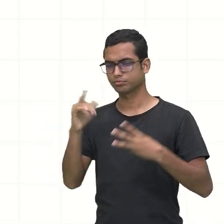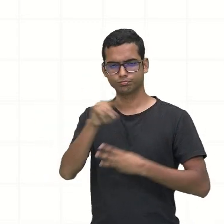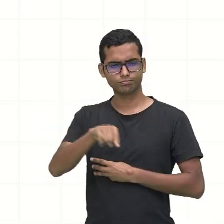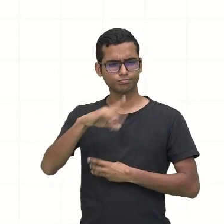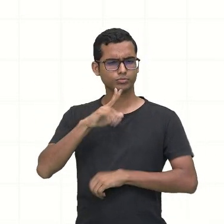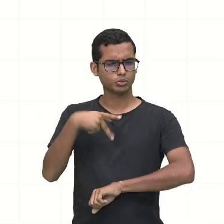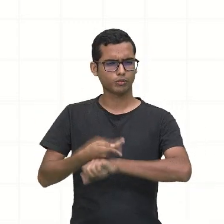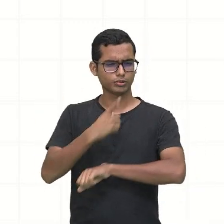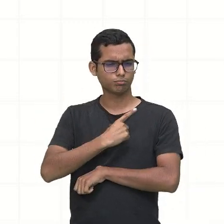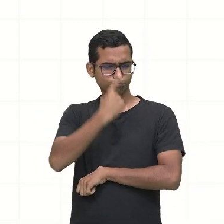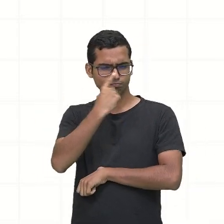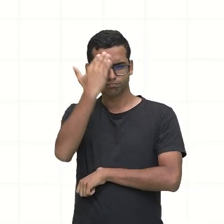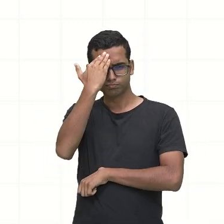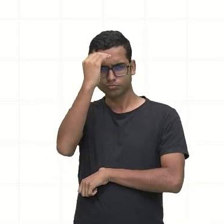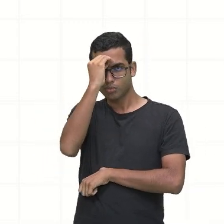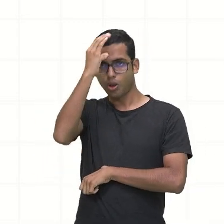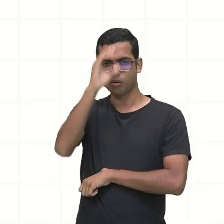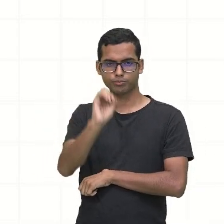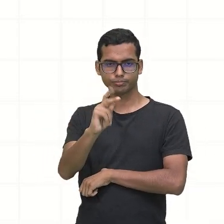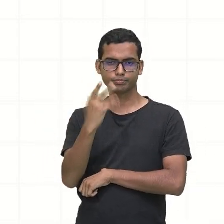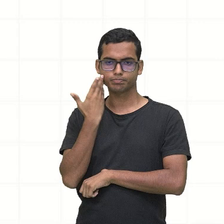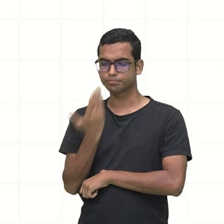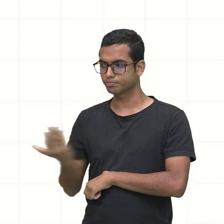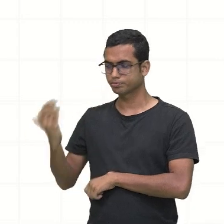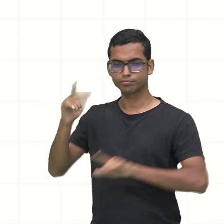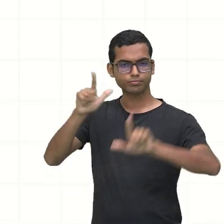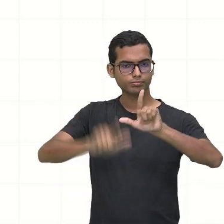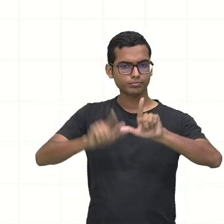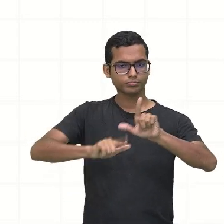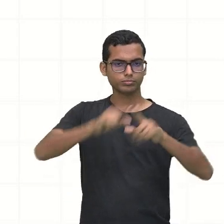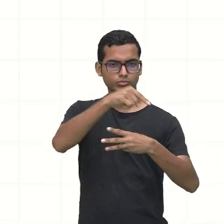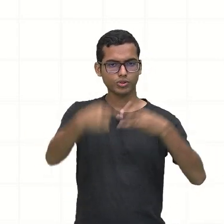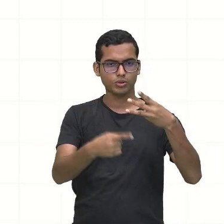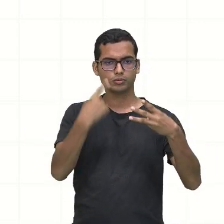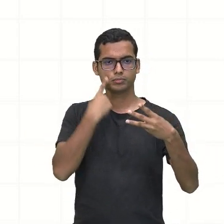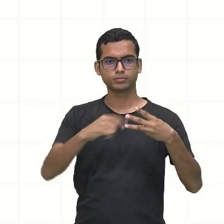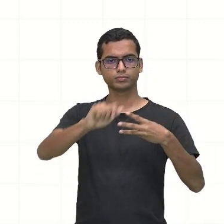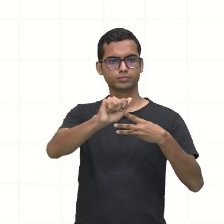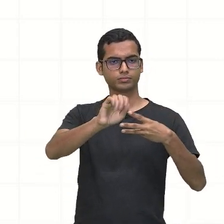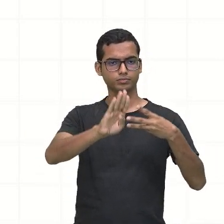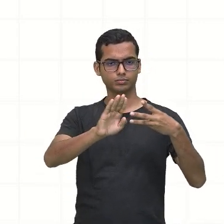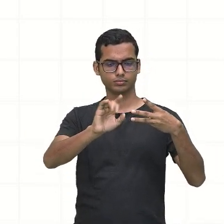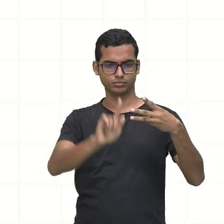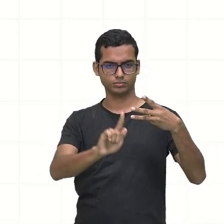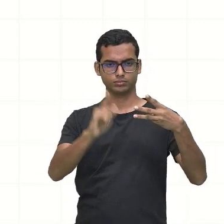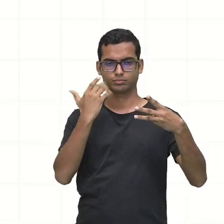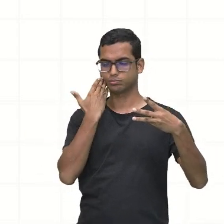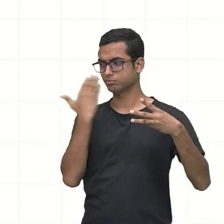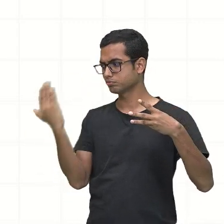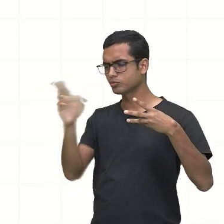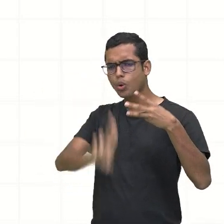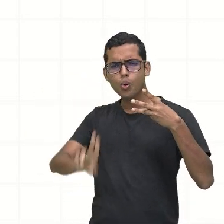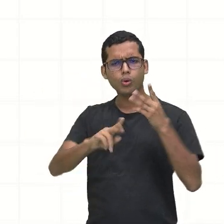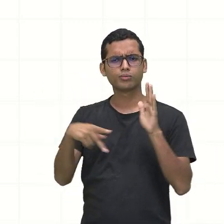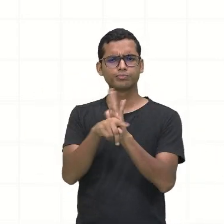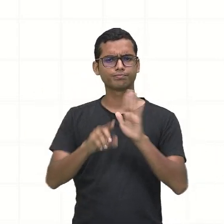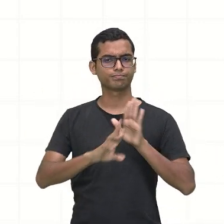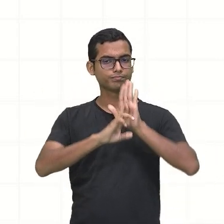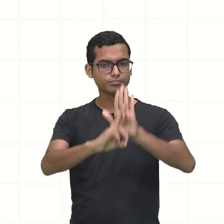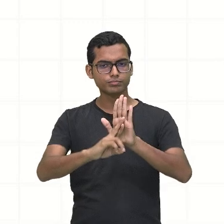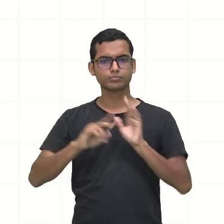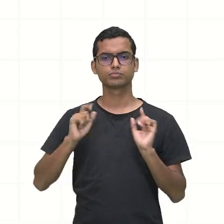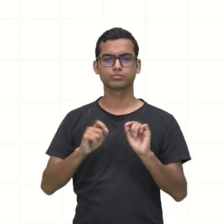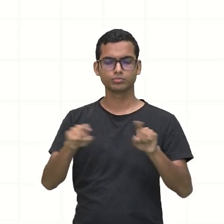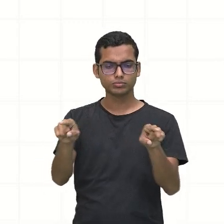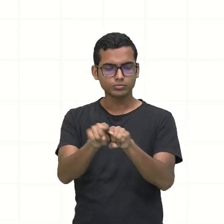bom? Então, essas letras são utilizadas para representar plano. Por que utiliza a letra grega, né?